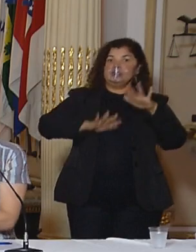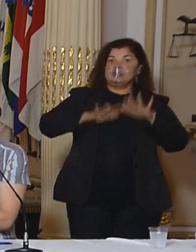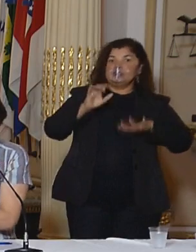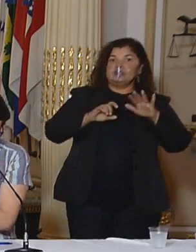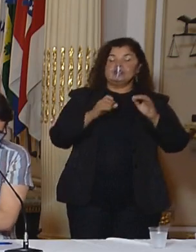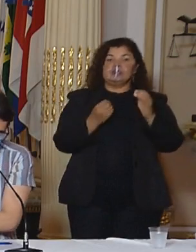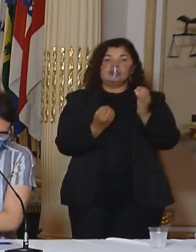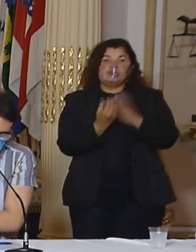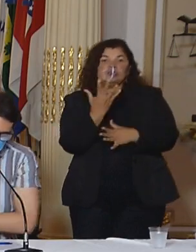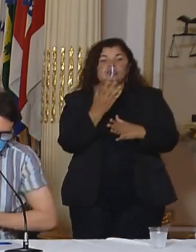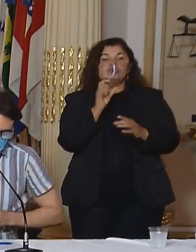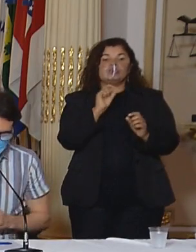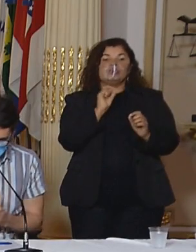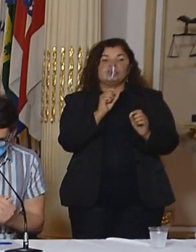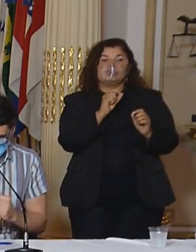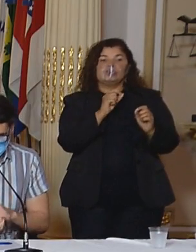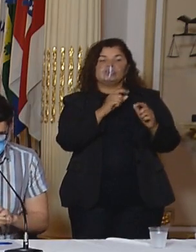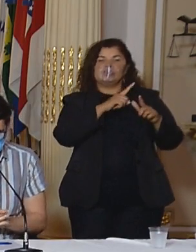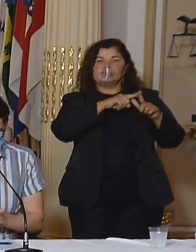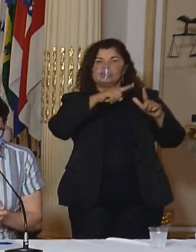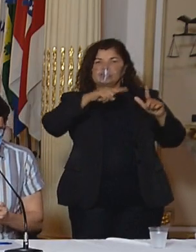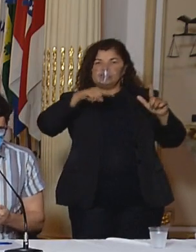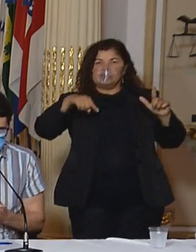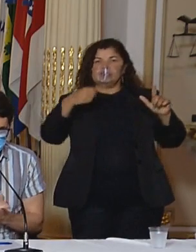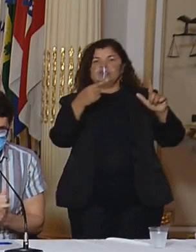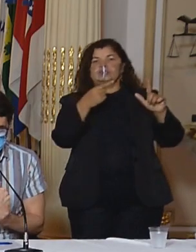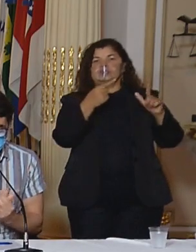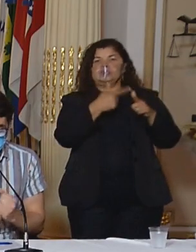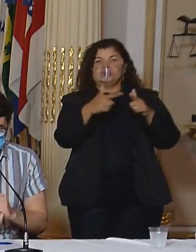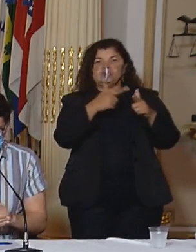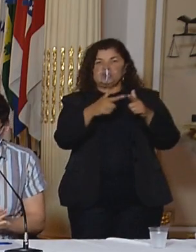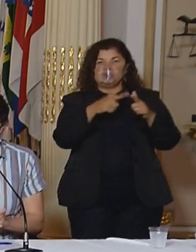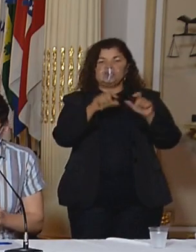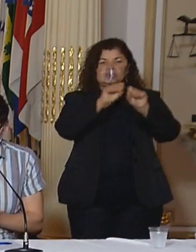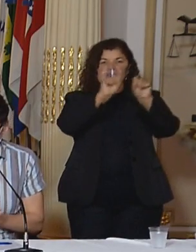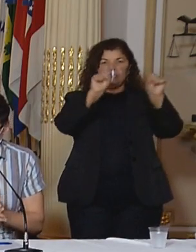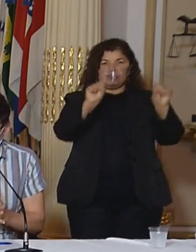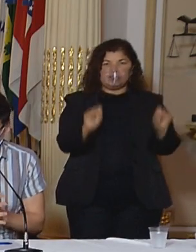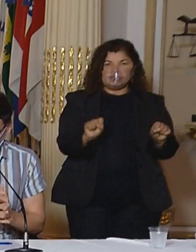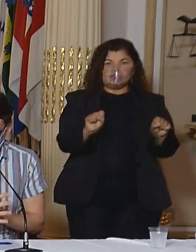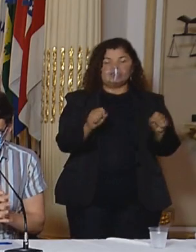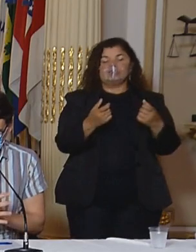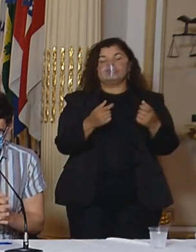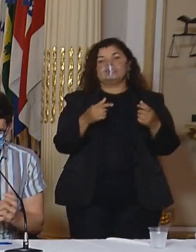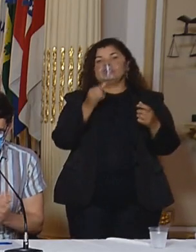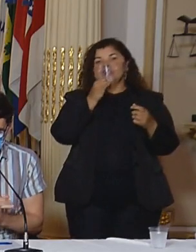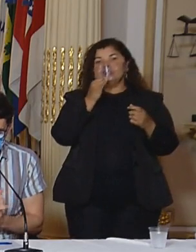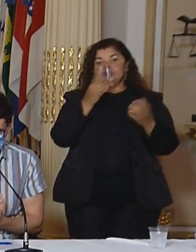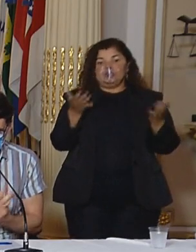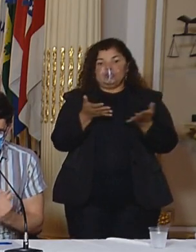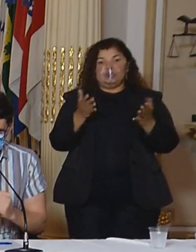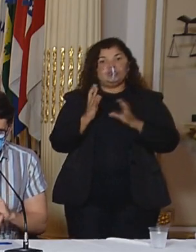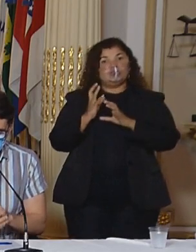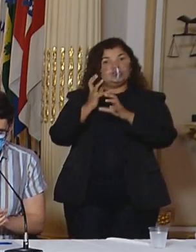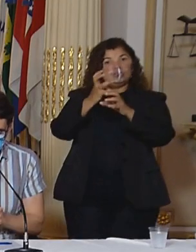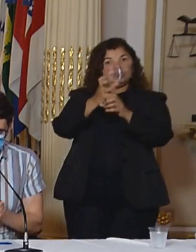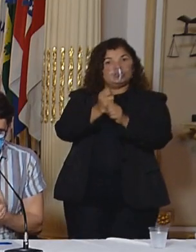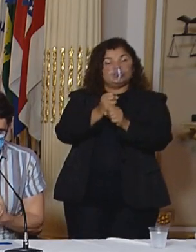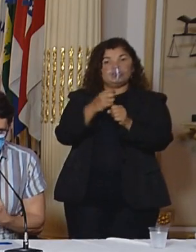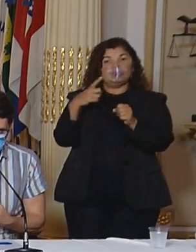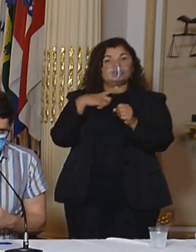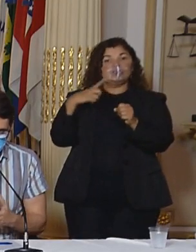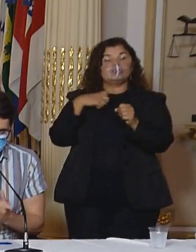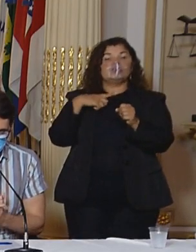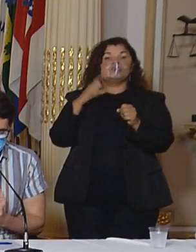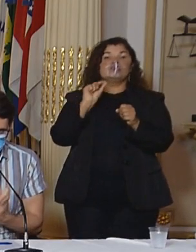tem problemas nos sistemas de informação, por exemplo. Hoje, esse número que a gente mostra hoje, ele tem um carregamento muito grande